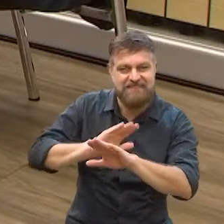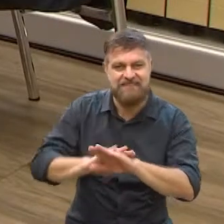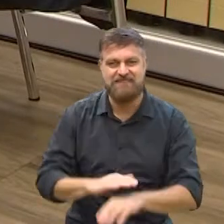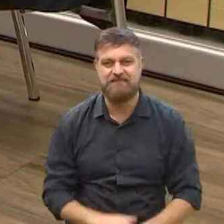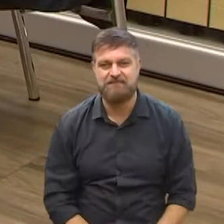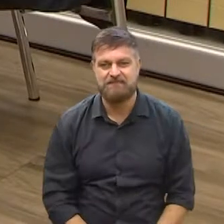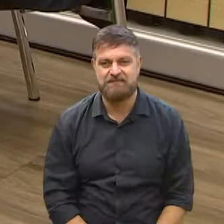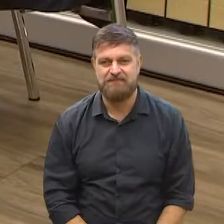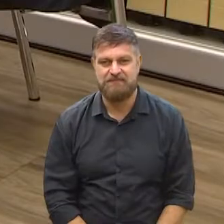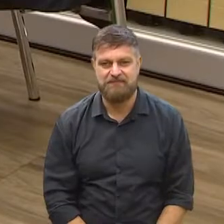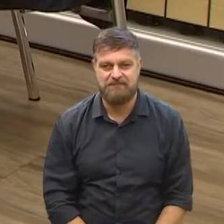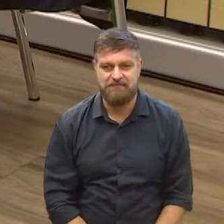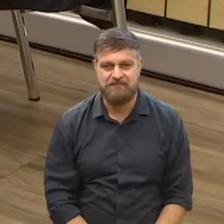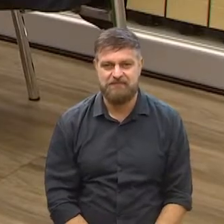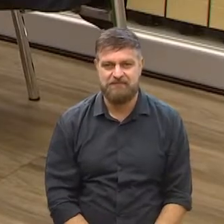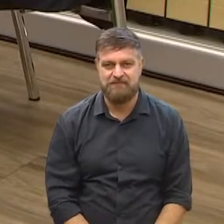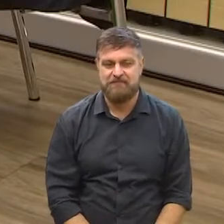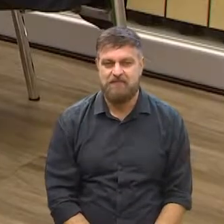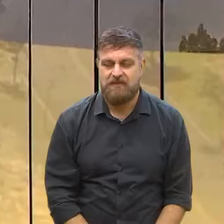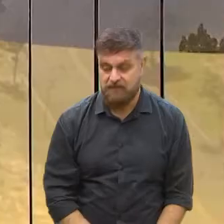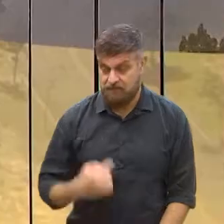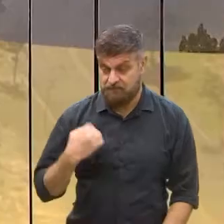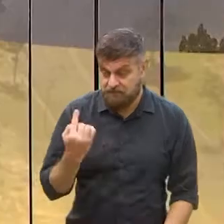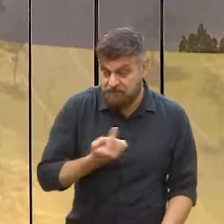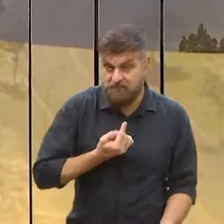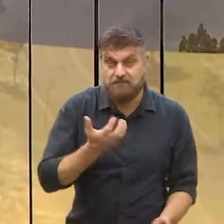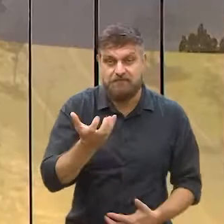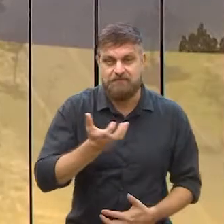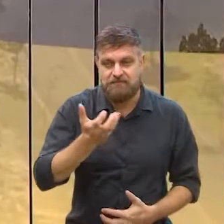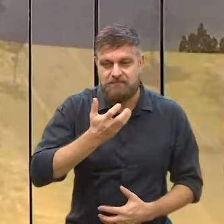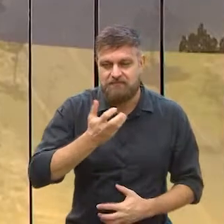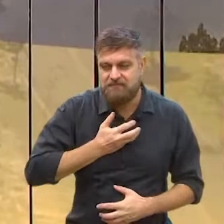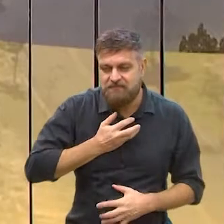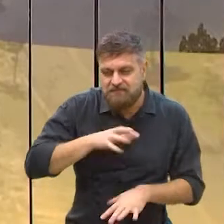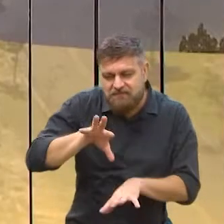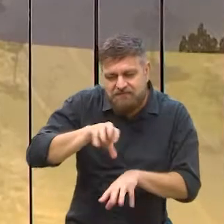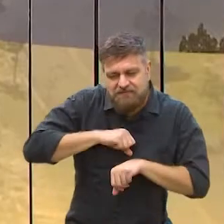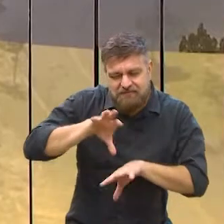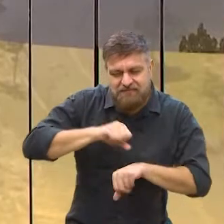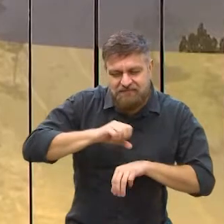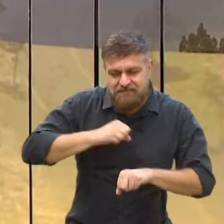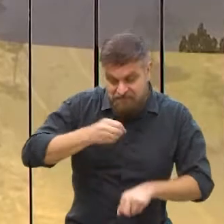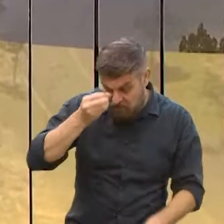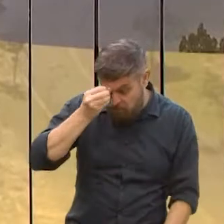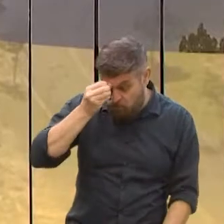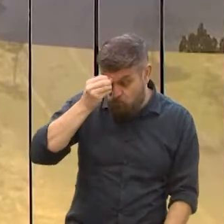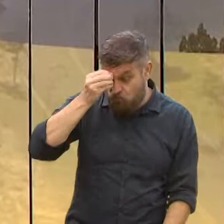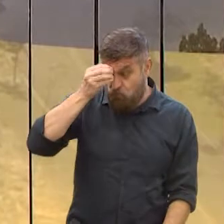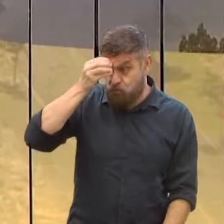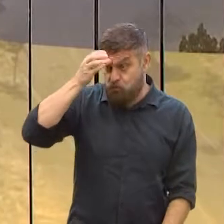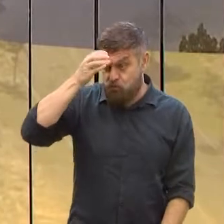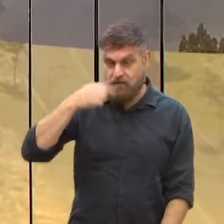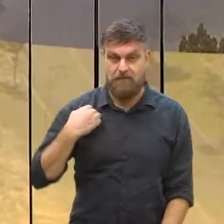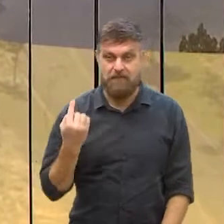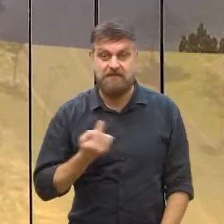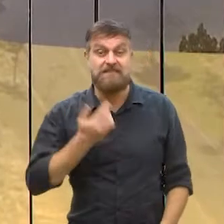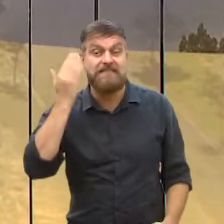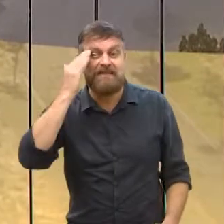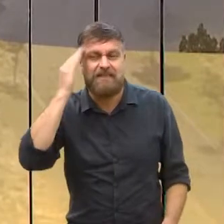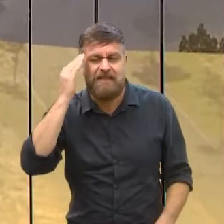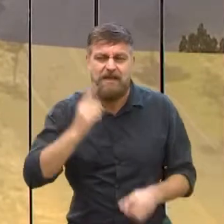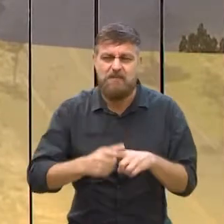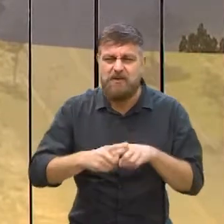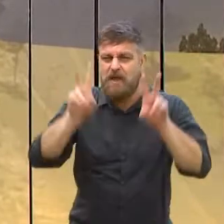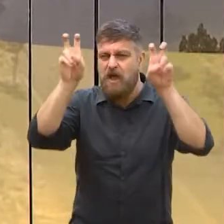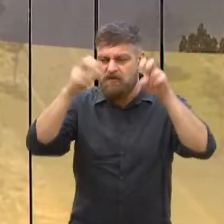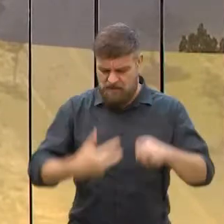ligados à obesidade. Então, doutor, nós queremos absorver um pouco desse conhecimento para entender, porque quando a gente fala em